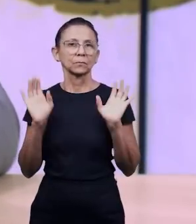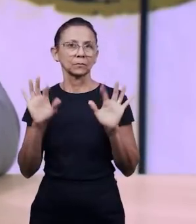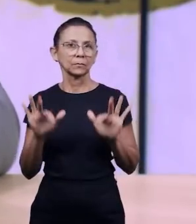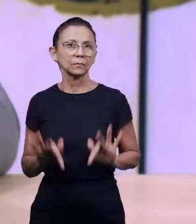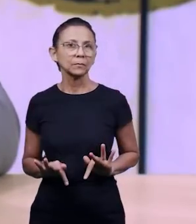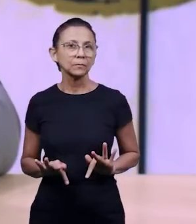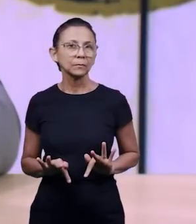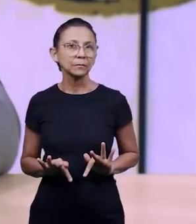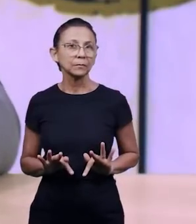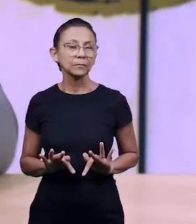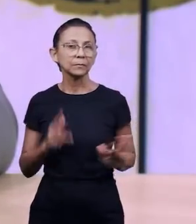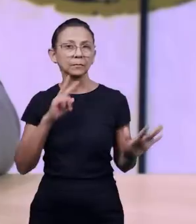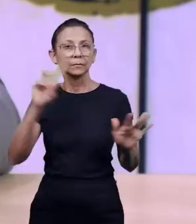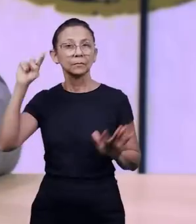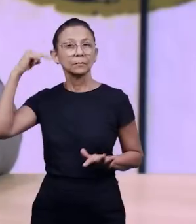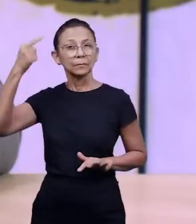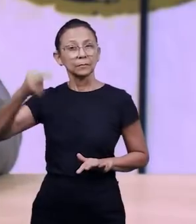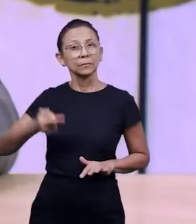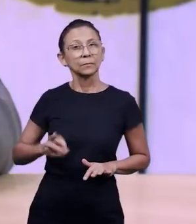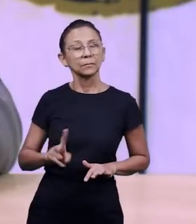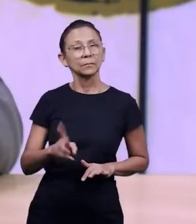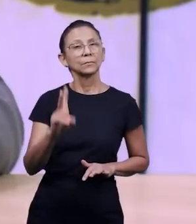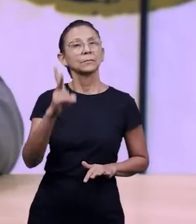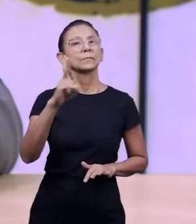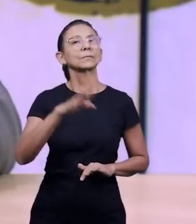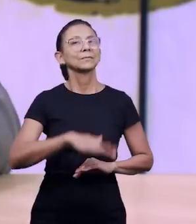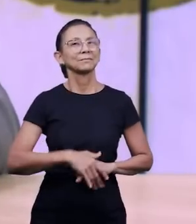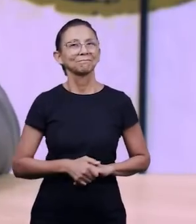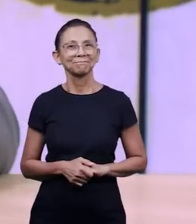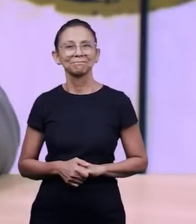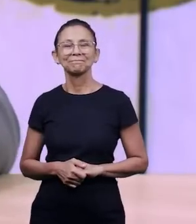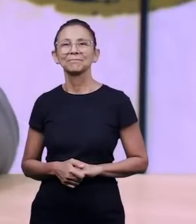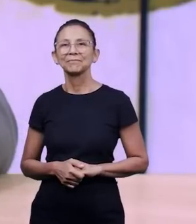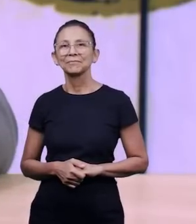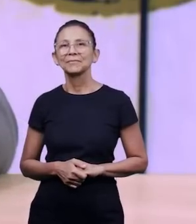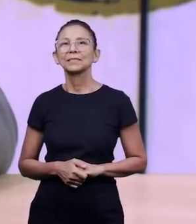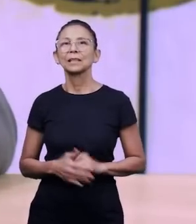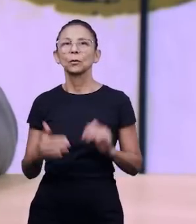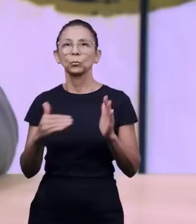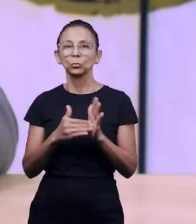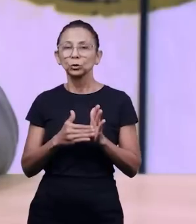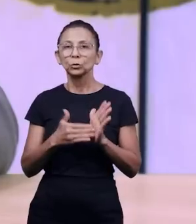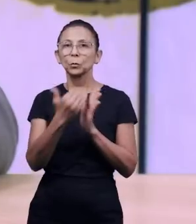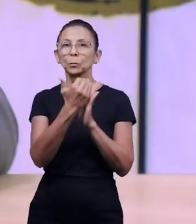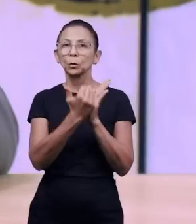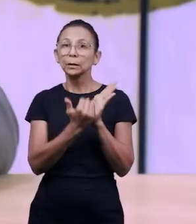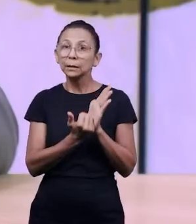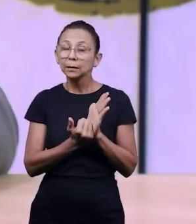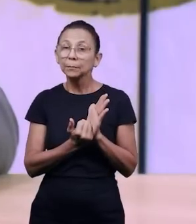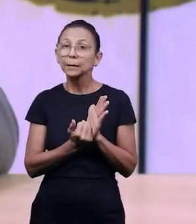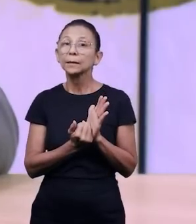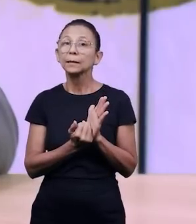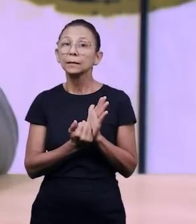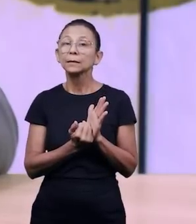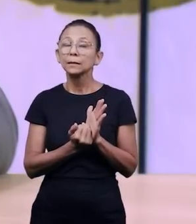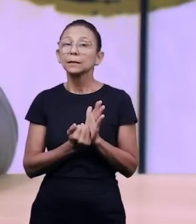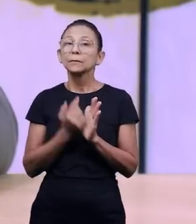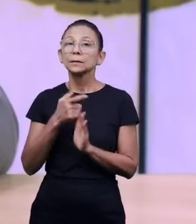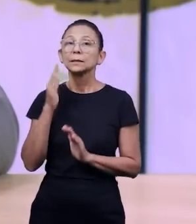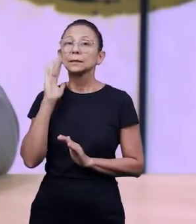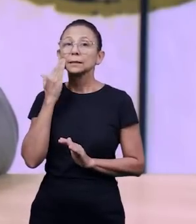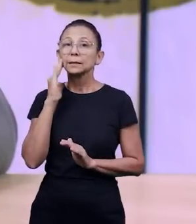a maneira de tratar a síndrome da queda espiritual. Então a gente conclui na semana que vem. Amém. Tá certo? Tá certo. Obrigado mais